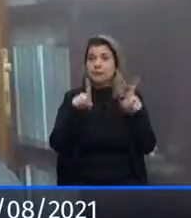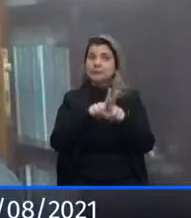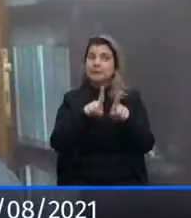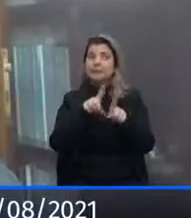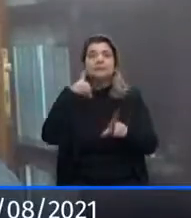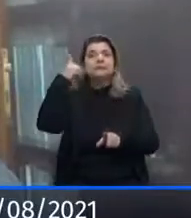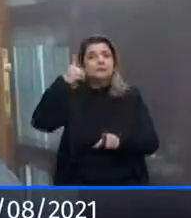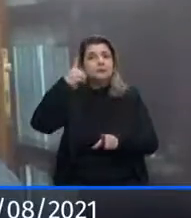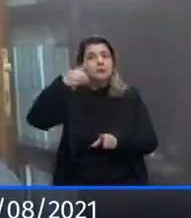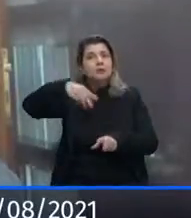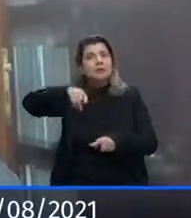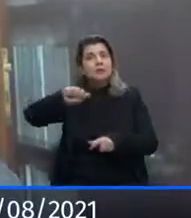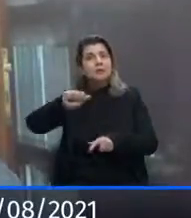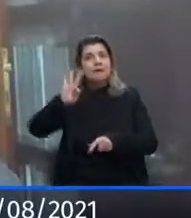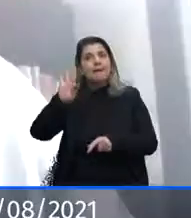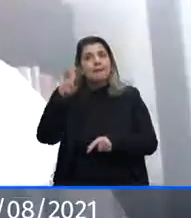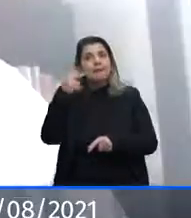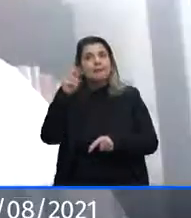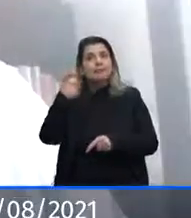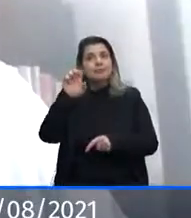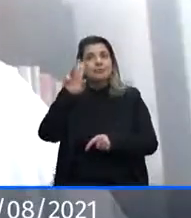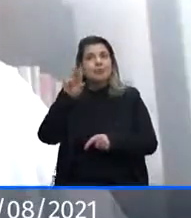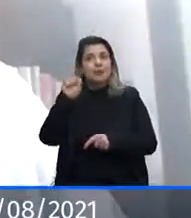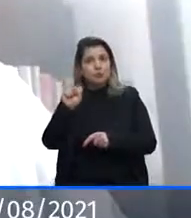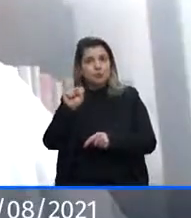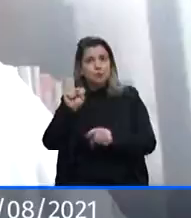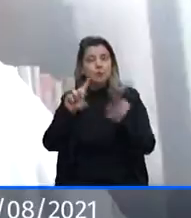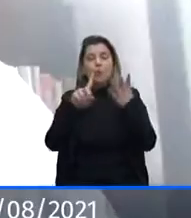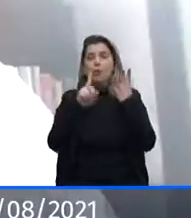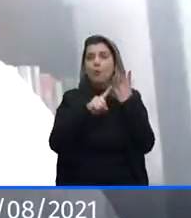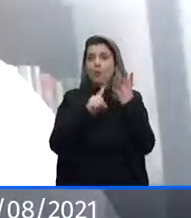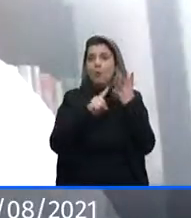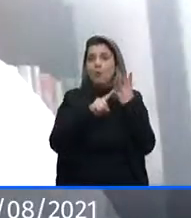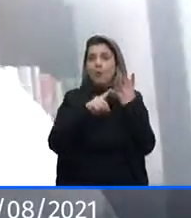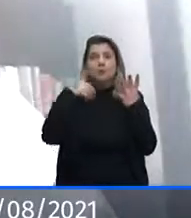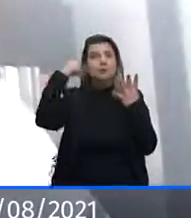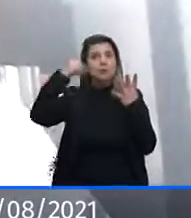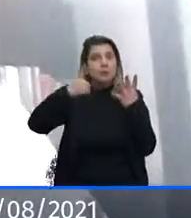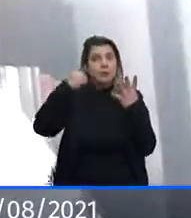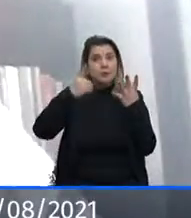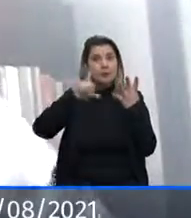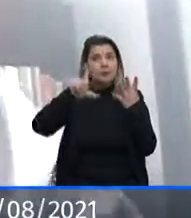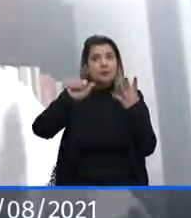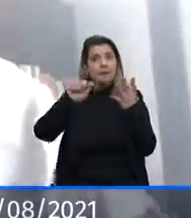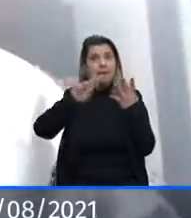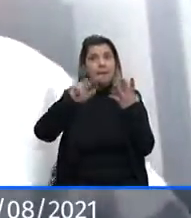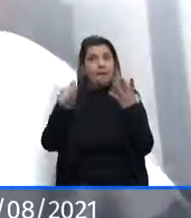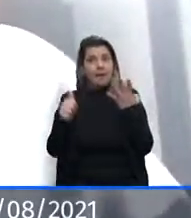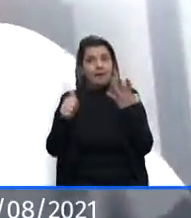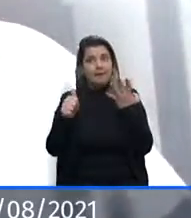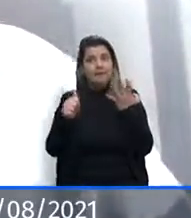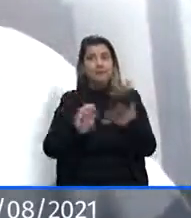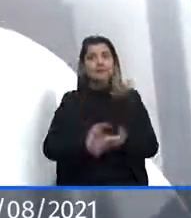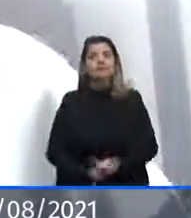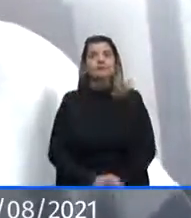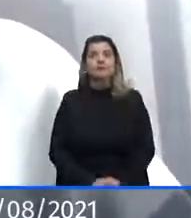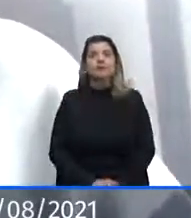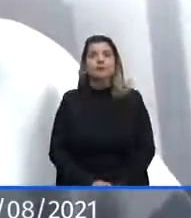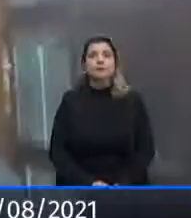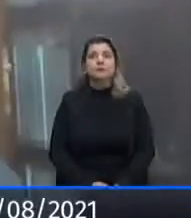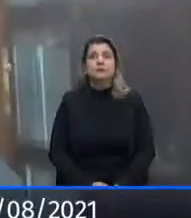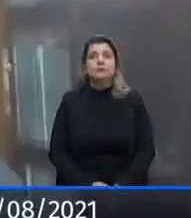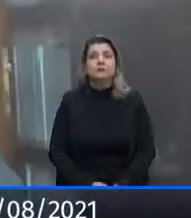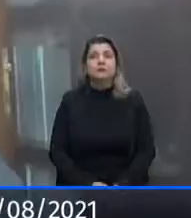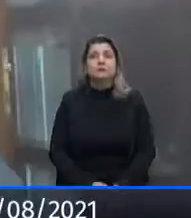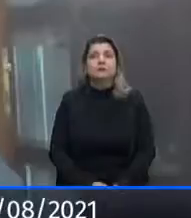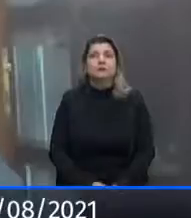Não, não, os dois primeiros ficaram com o Matheus, o terceiro. Terceiro com o Matheus. E o quarto... E o quarto... 60-2021